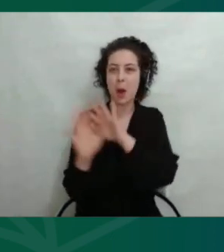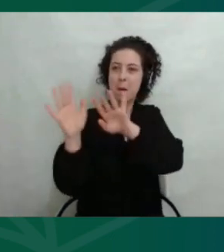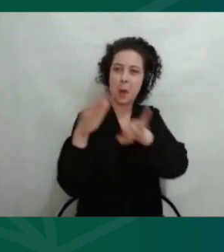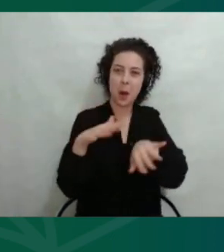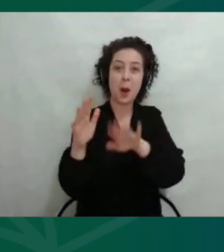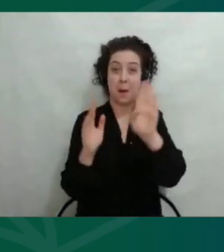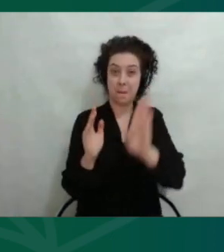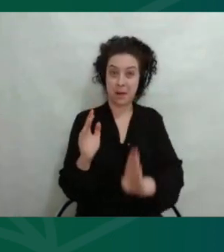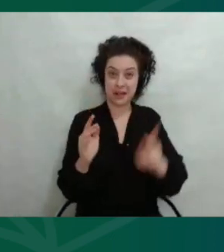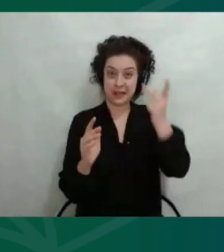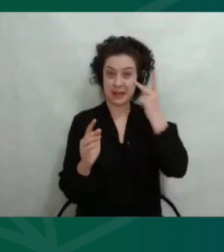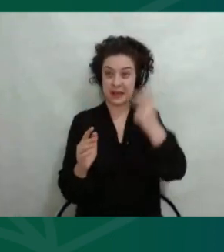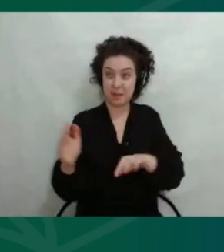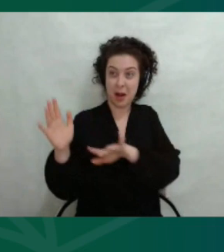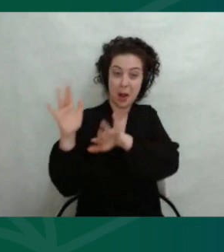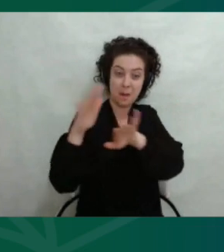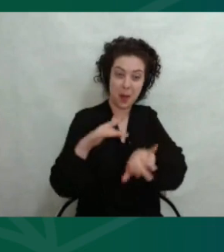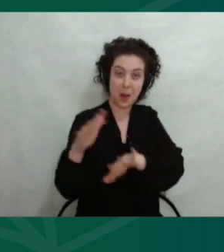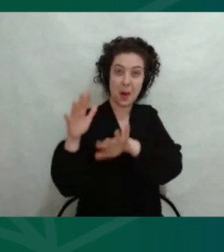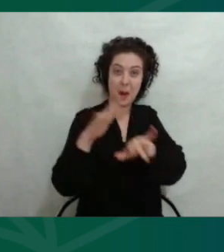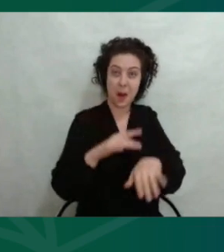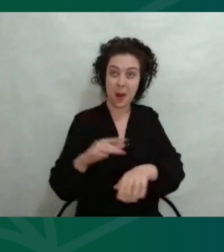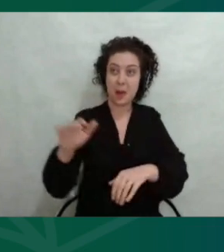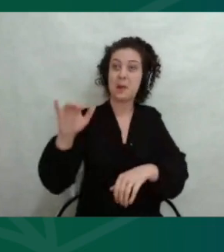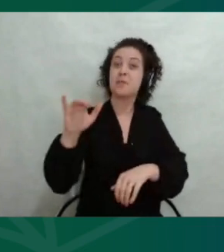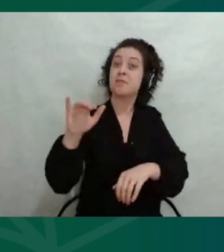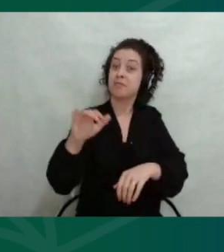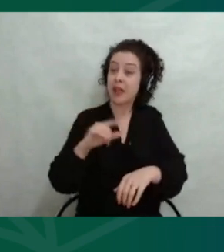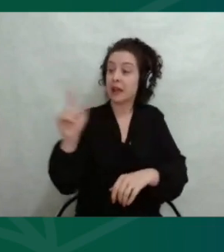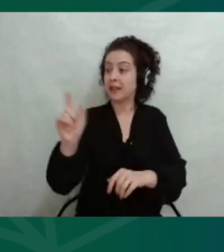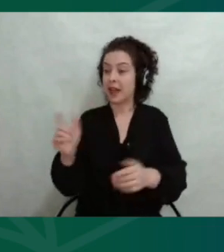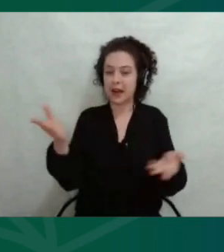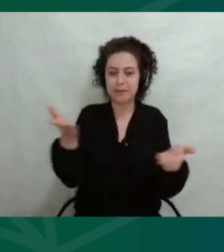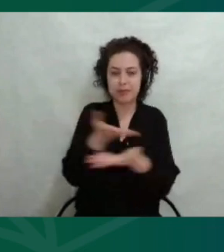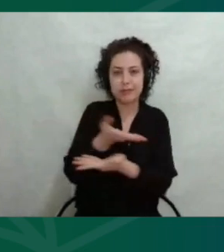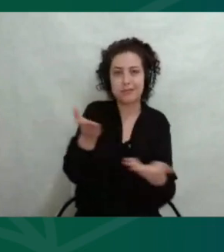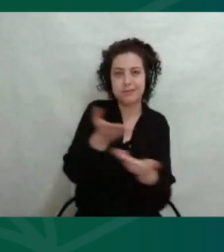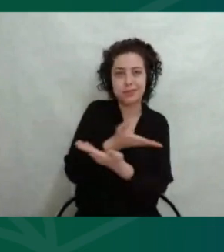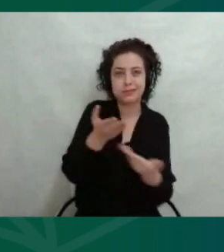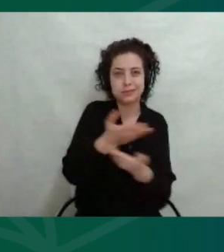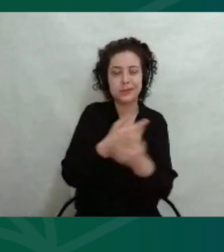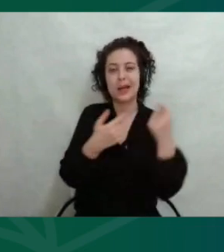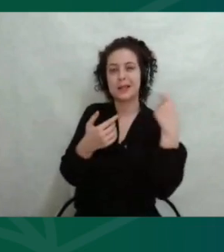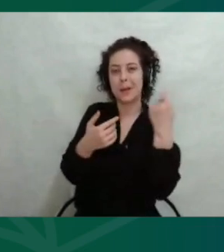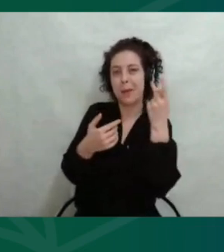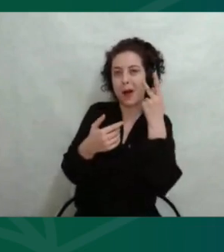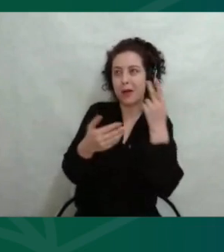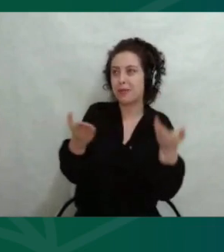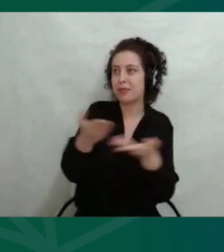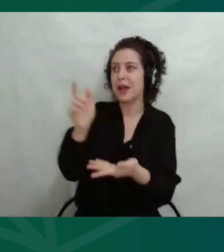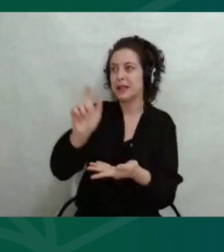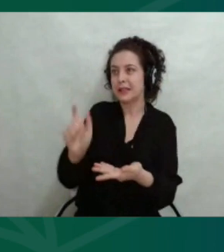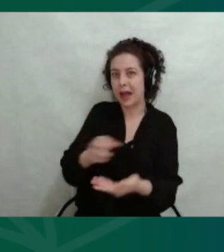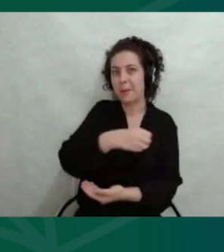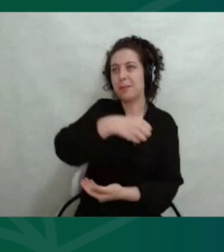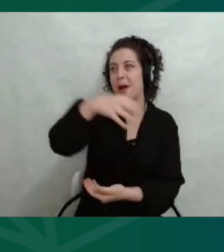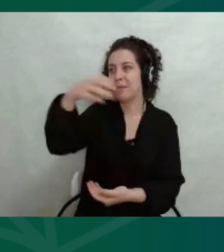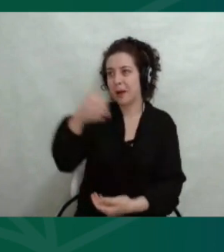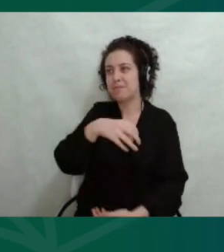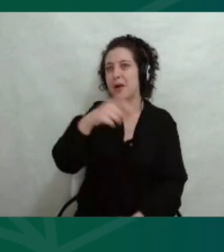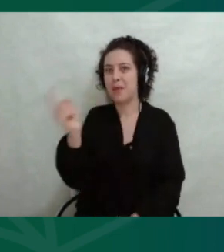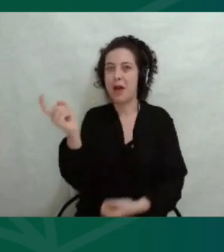Paulo, especificamente, entre Itália, e muitos paulistas e paulistanos viajando para a Itália e voltando